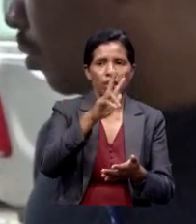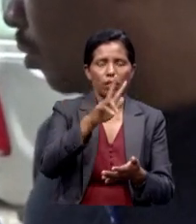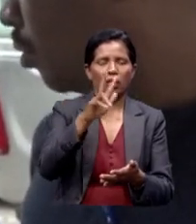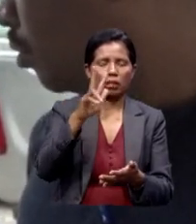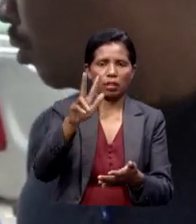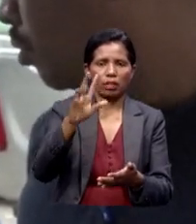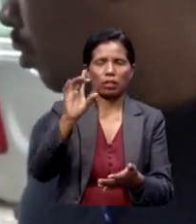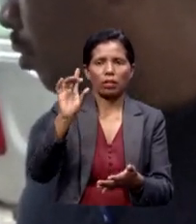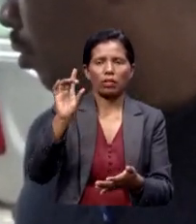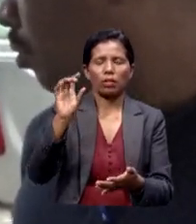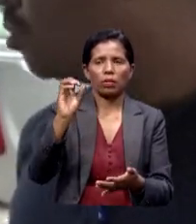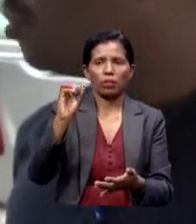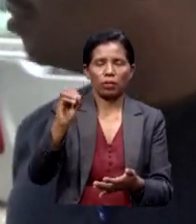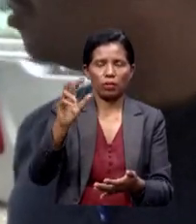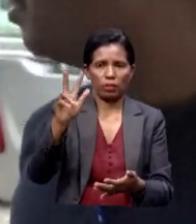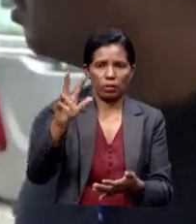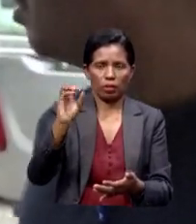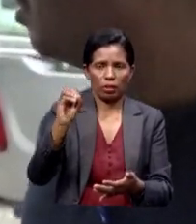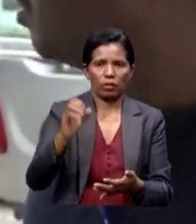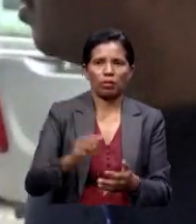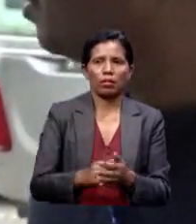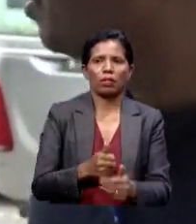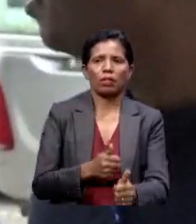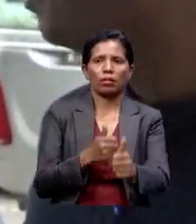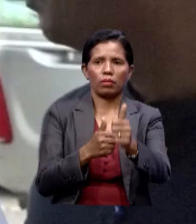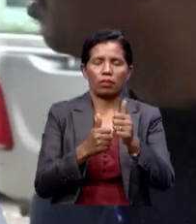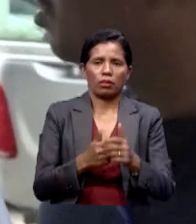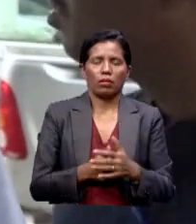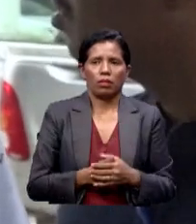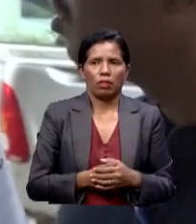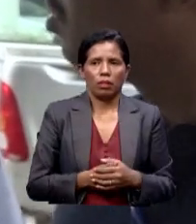3380. Né. Para tu bele cumprir a